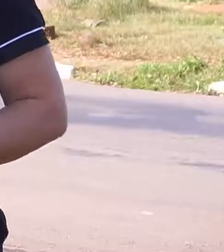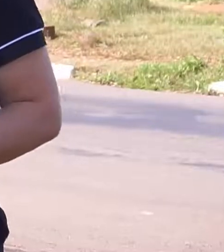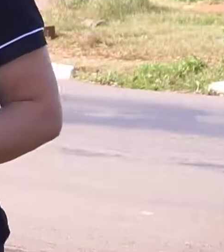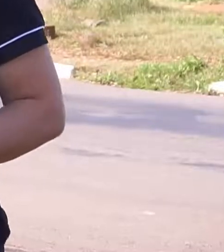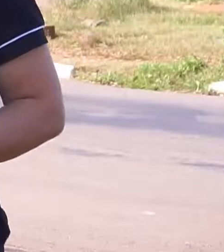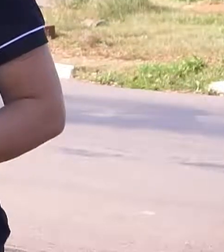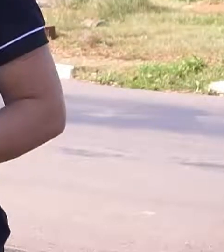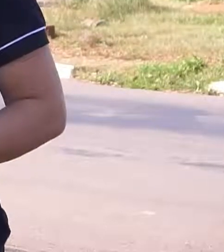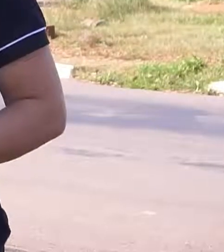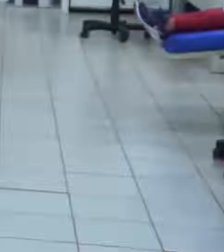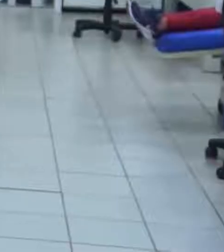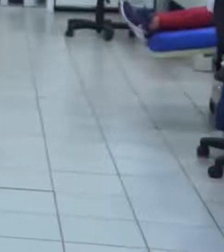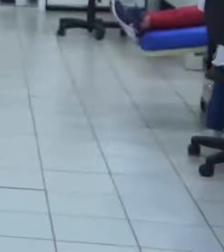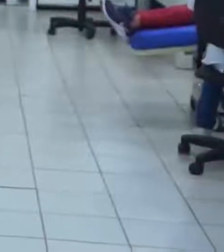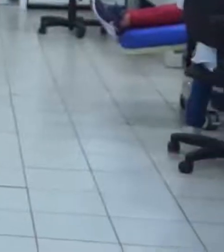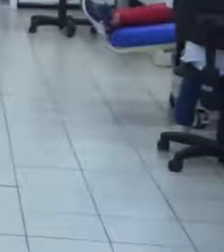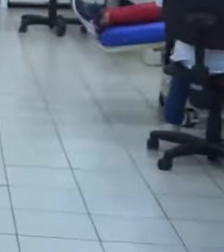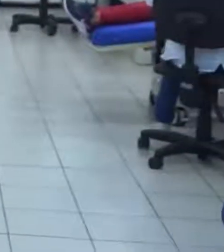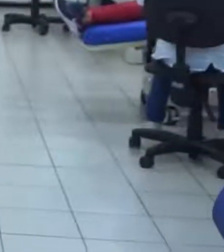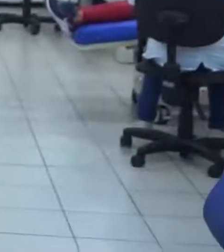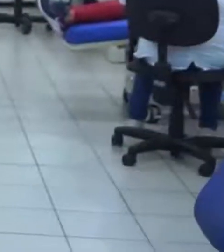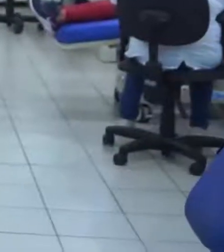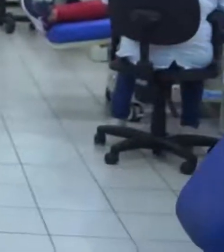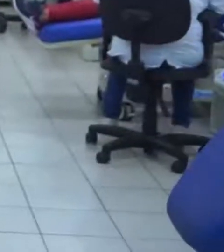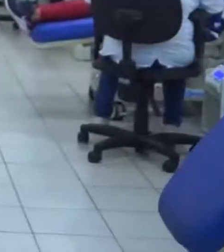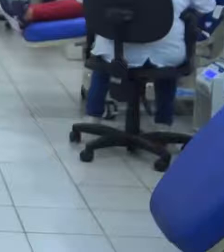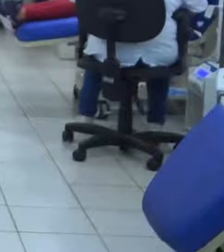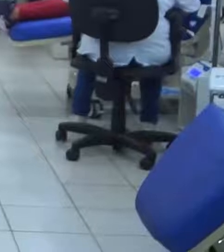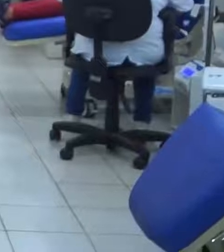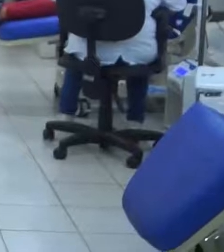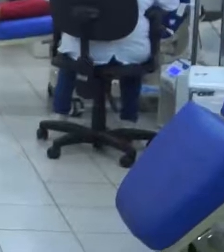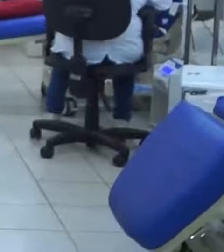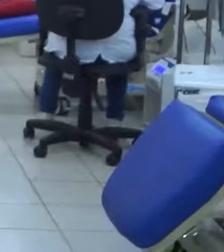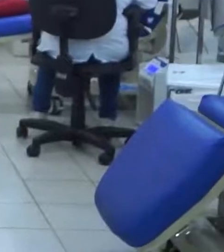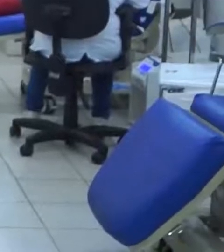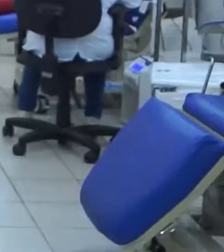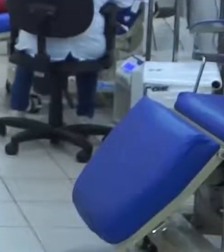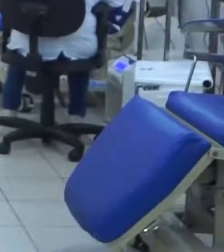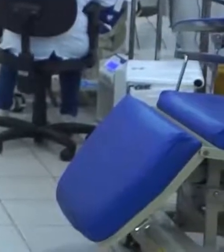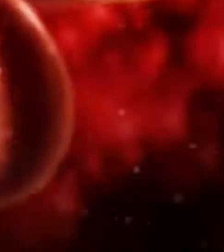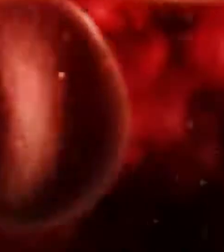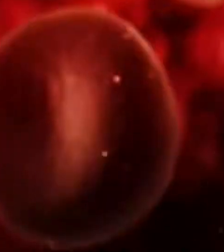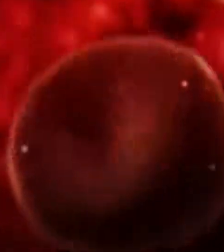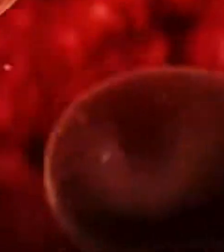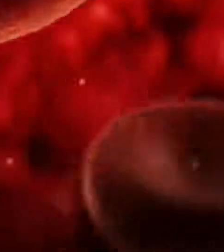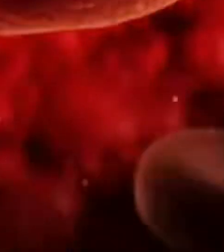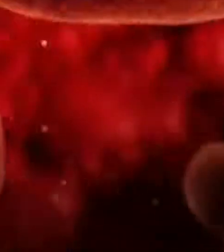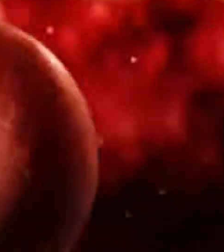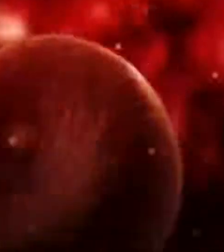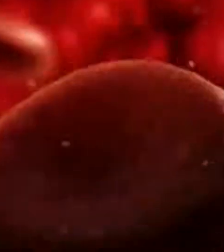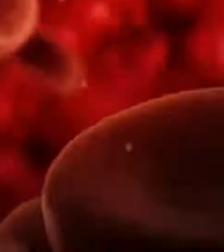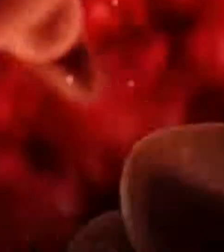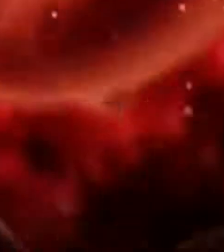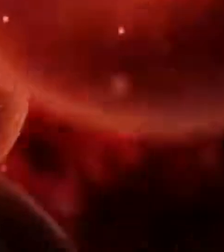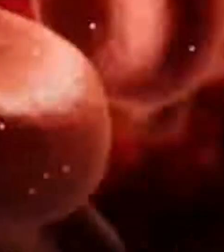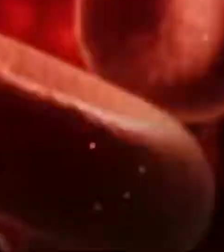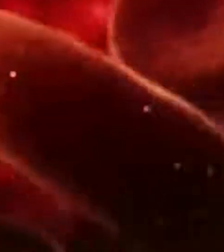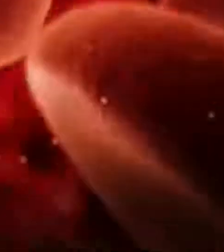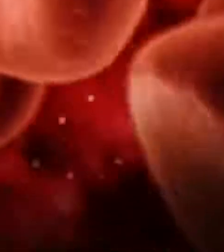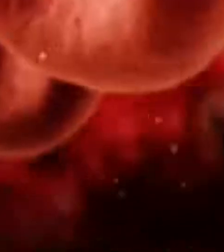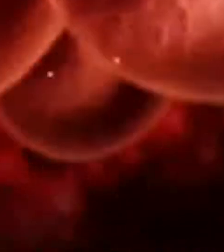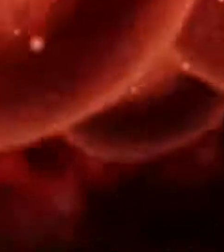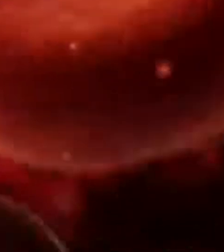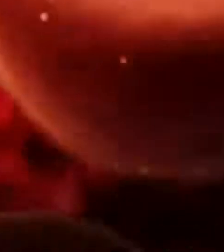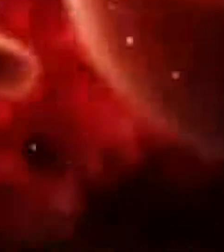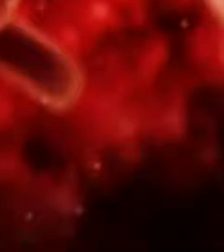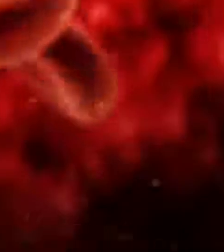Emeron, FEMERON. A manutenção dos estoques de sangue em níveis seguros em todo o país depende da doação regular